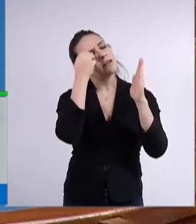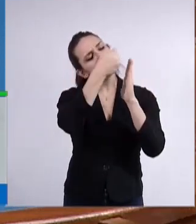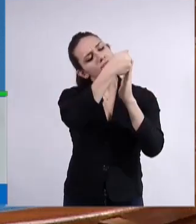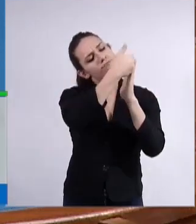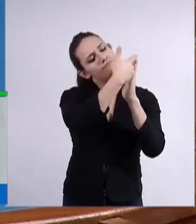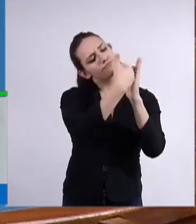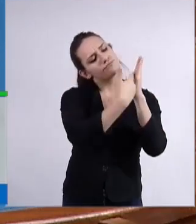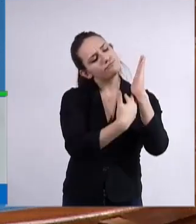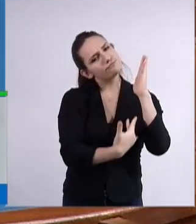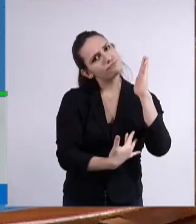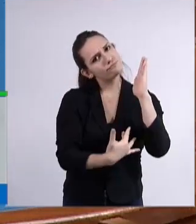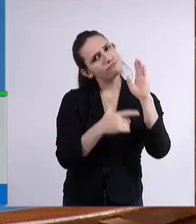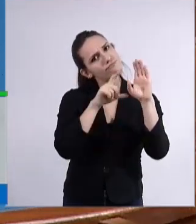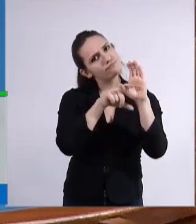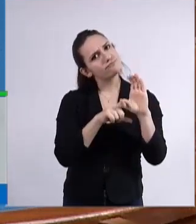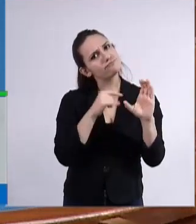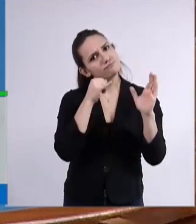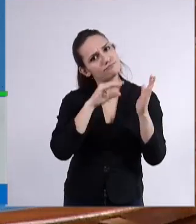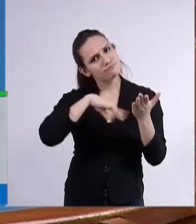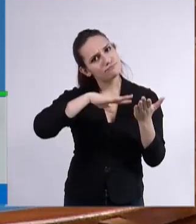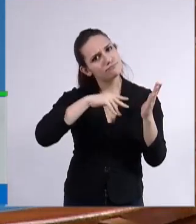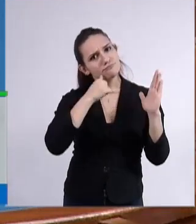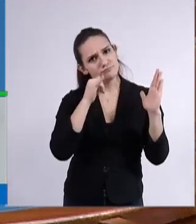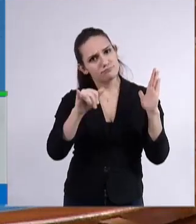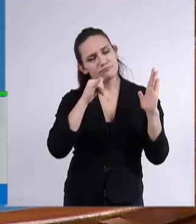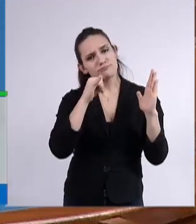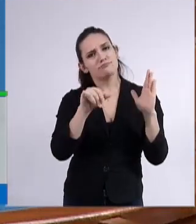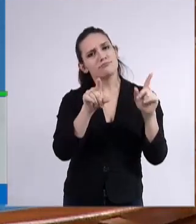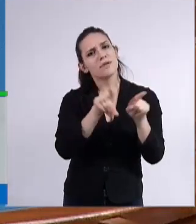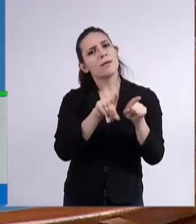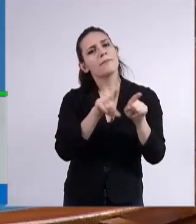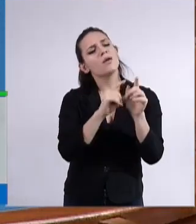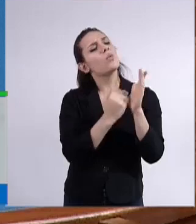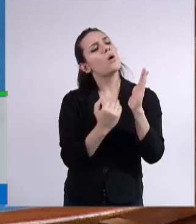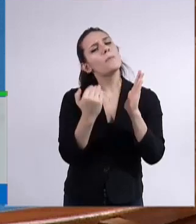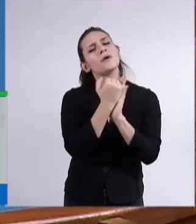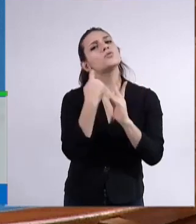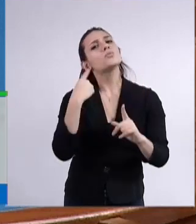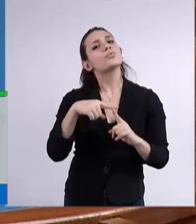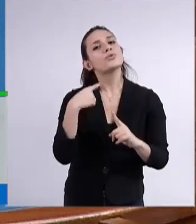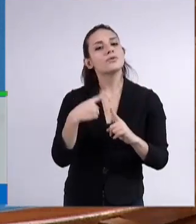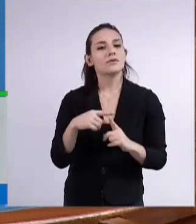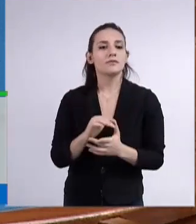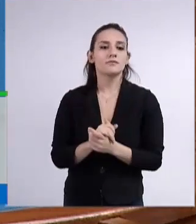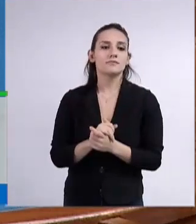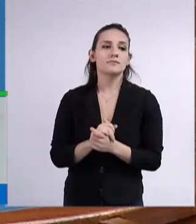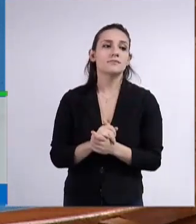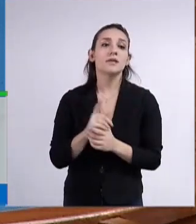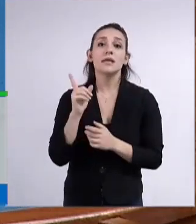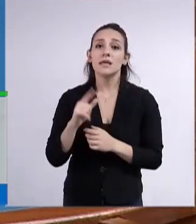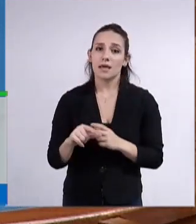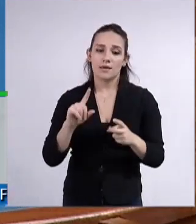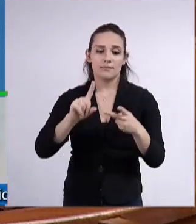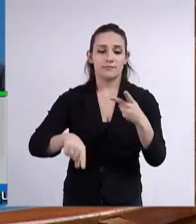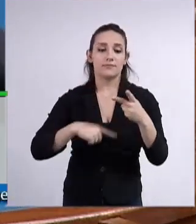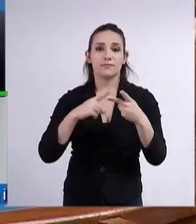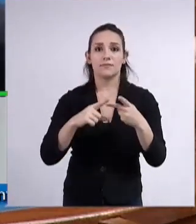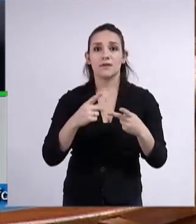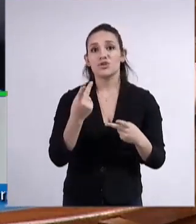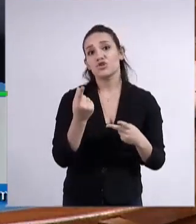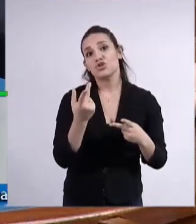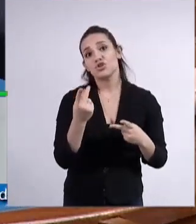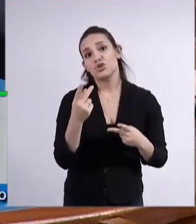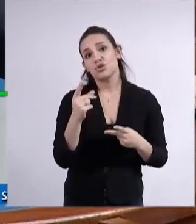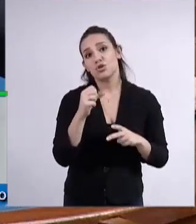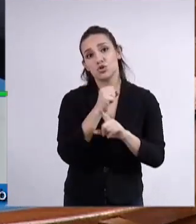de energia elétrica no estado de Mato Grosso do Sul e a efetivação da tarifa social